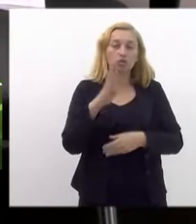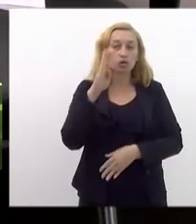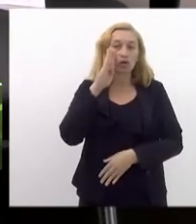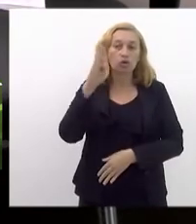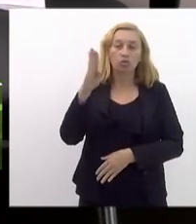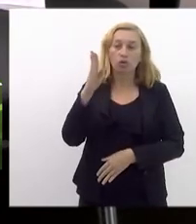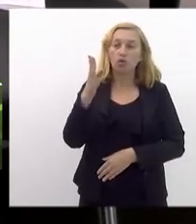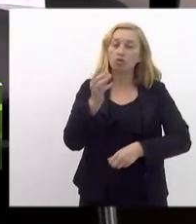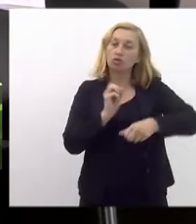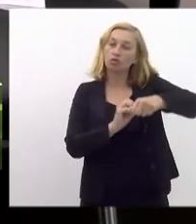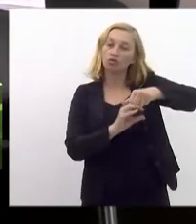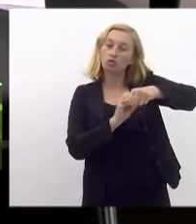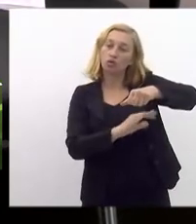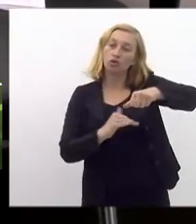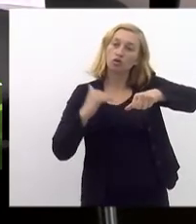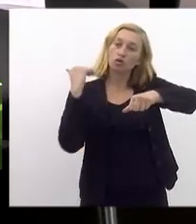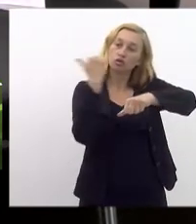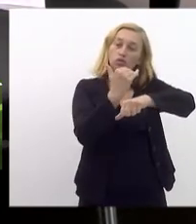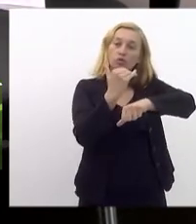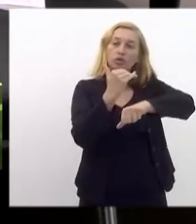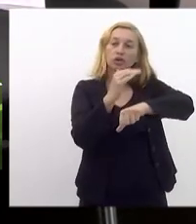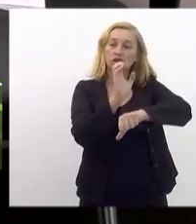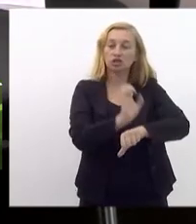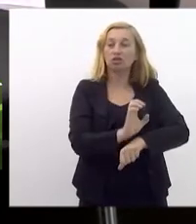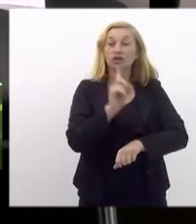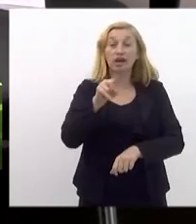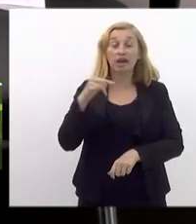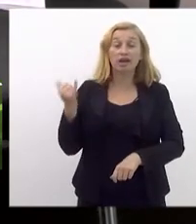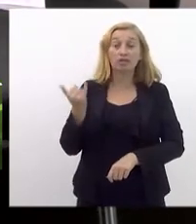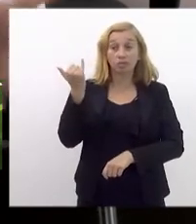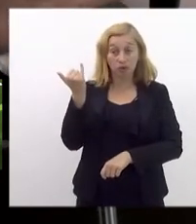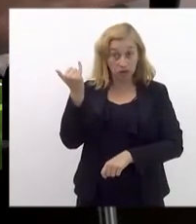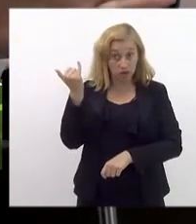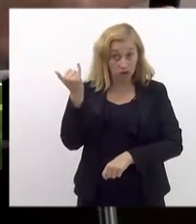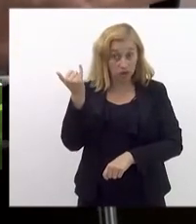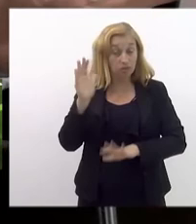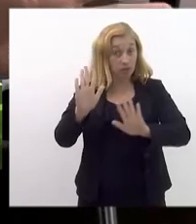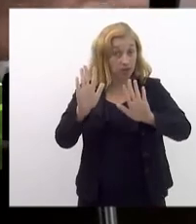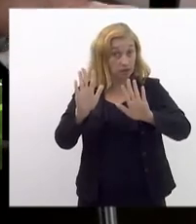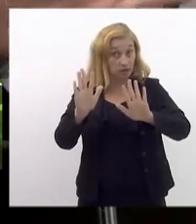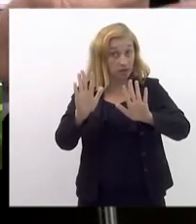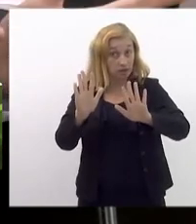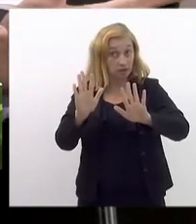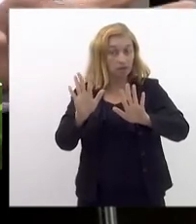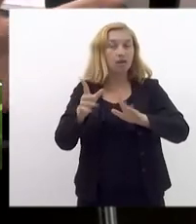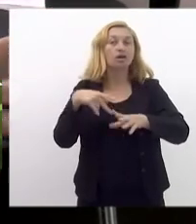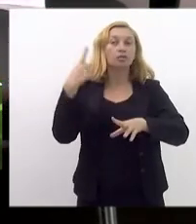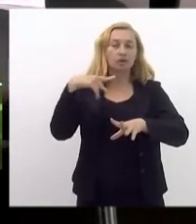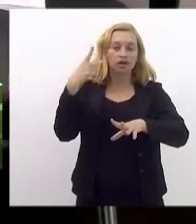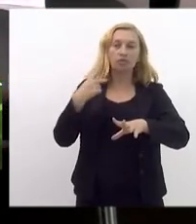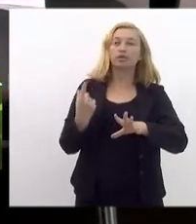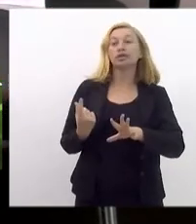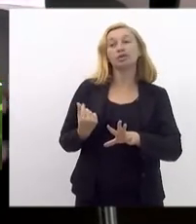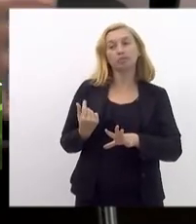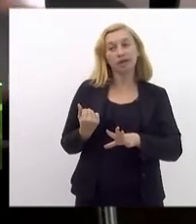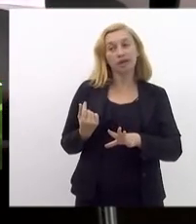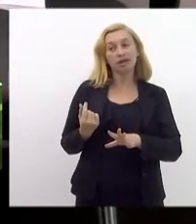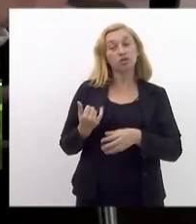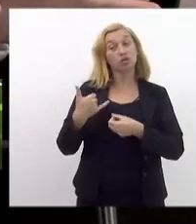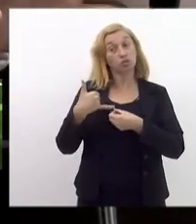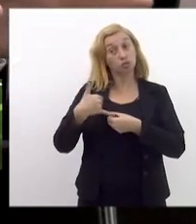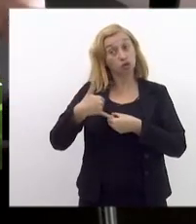Soberano Estadual, que é algo extremamente importante, embora, pela política de preços dos